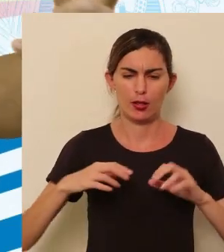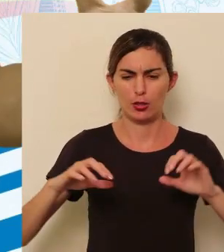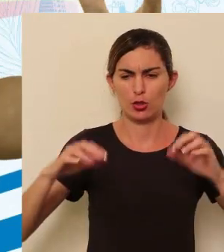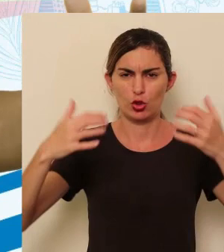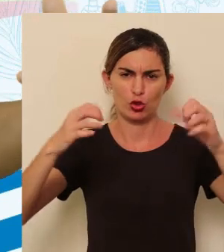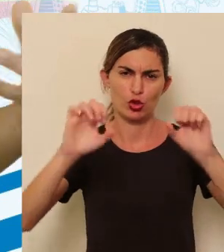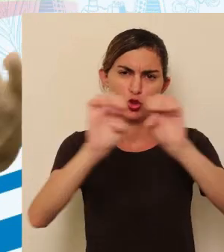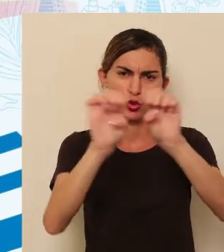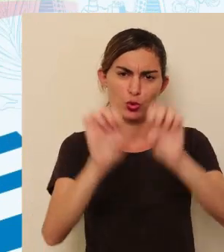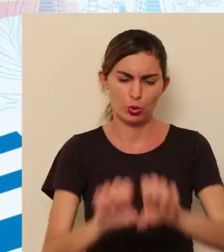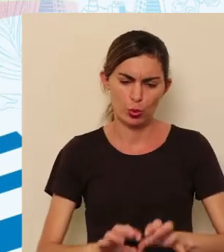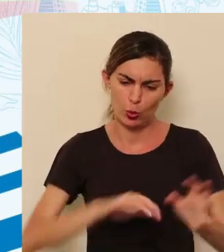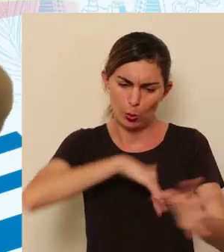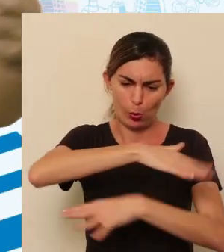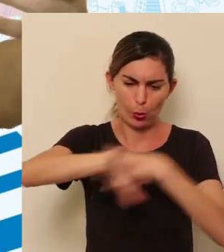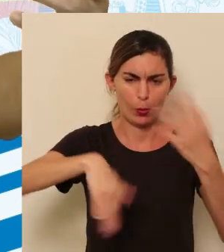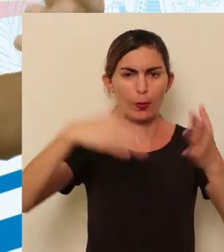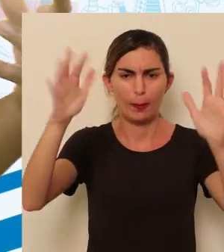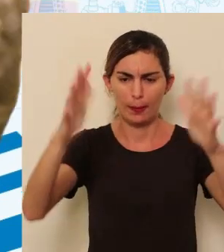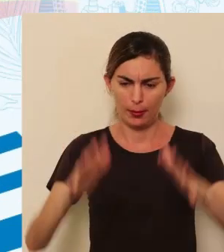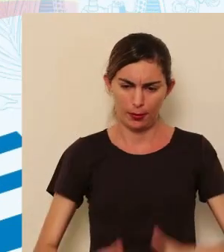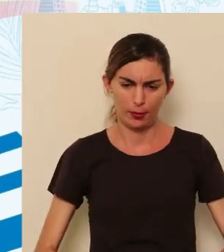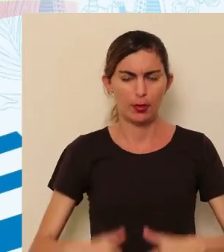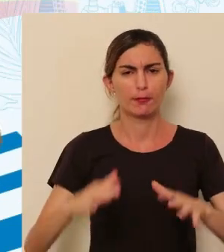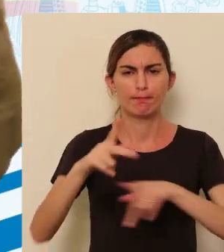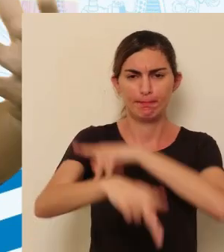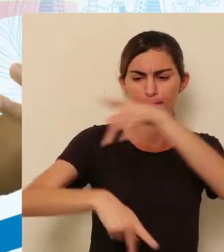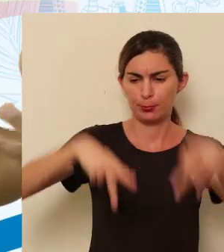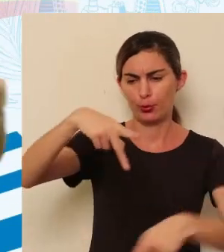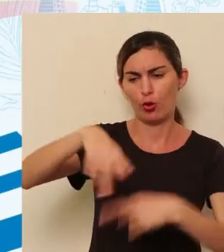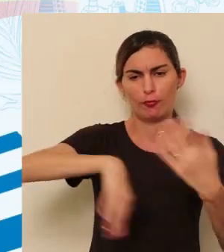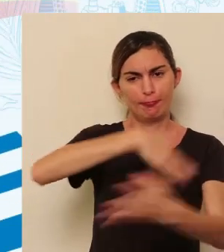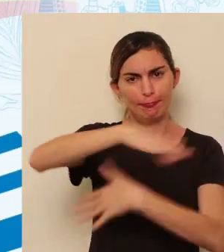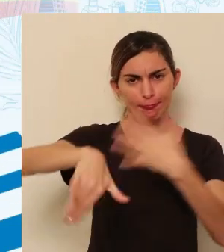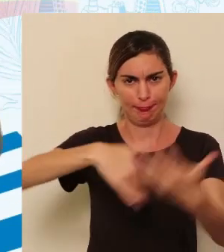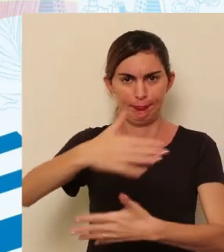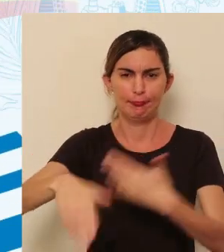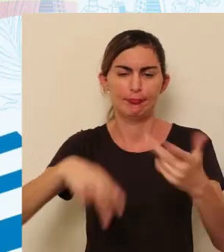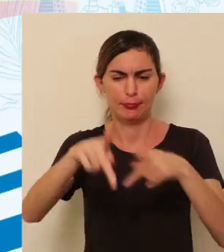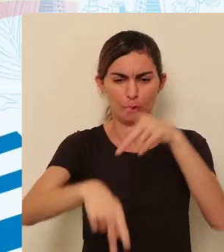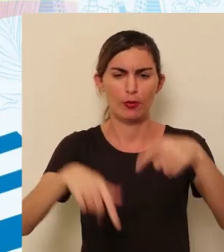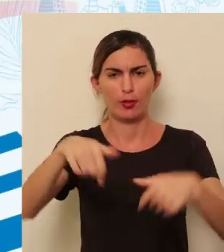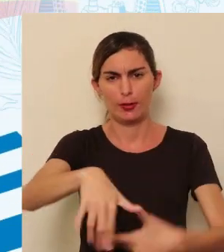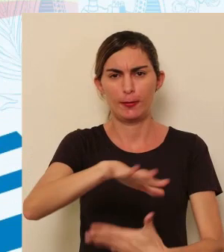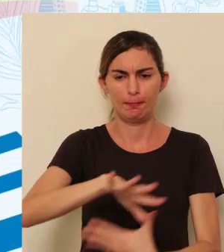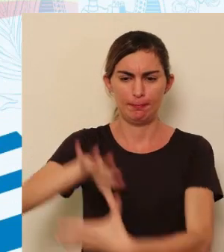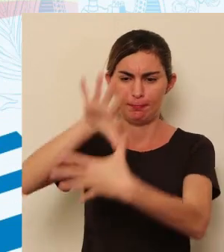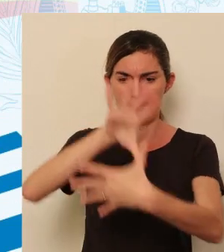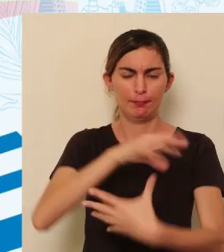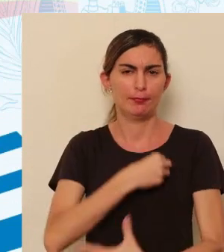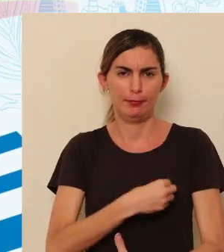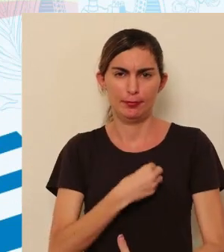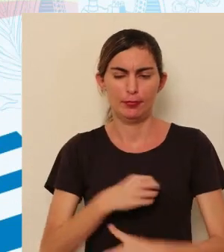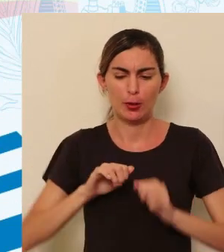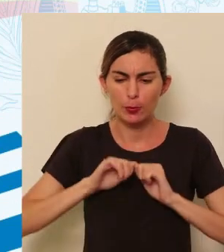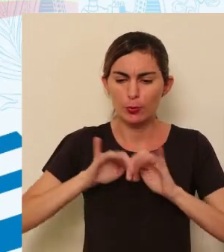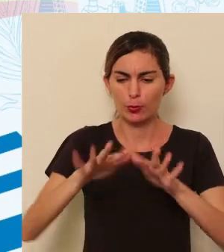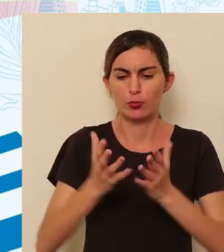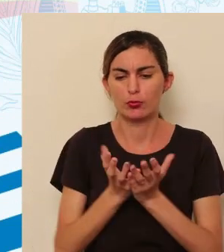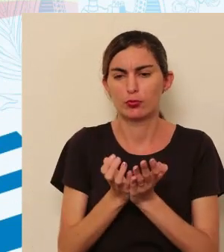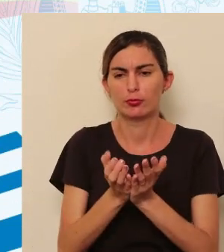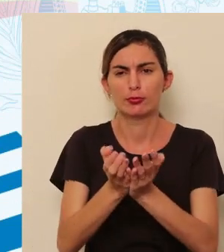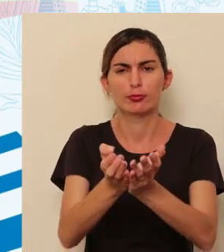a desestruturação, a desorganização dessas civilizações ou desses povos que aqui na América habitavam. A